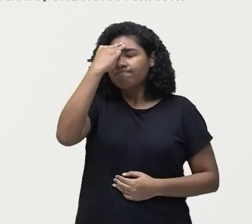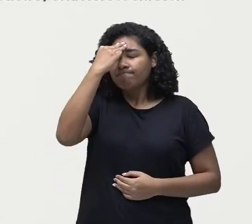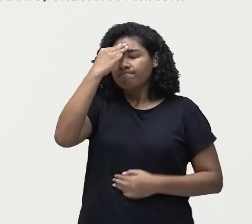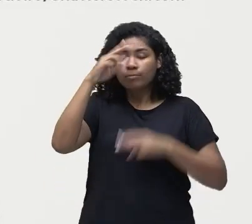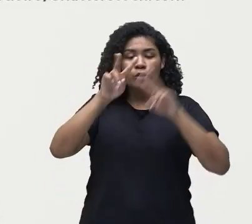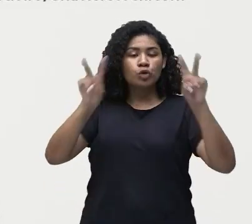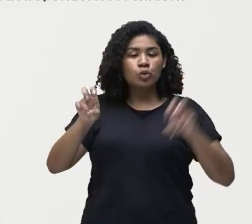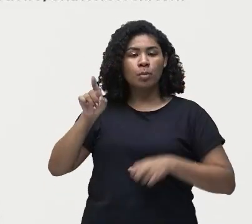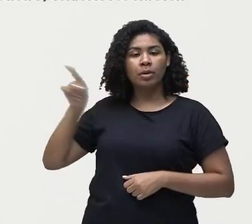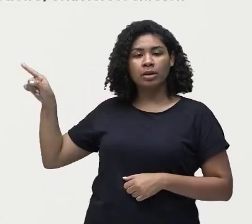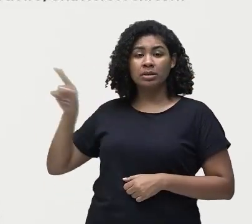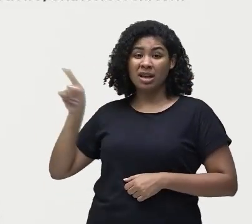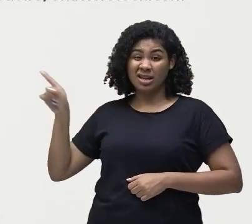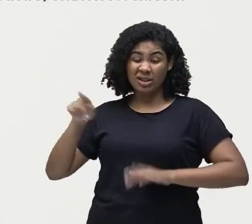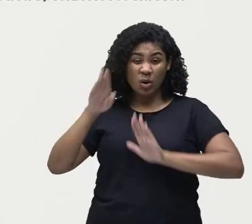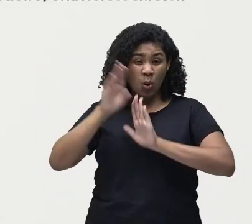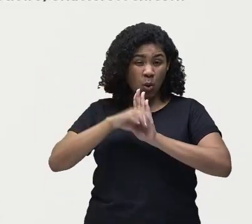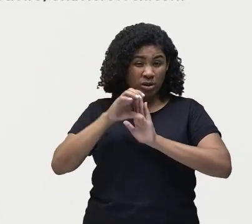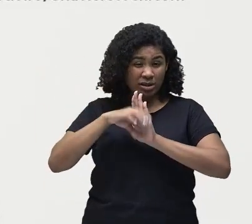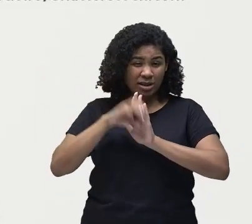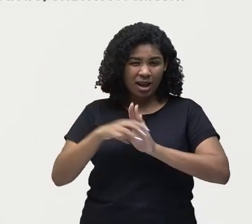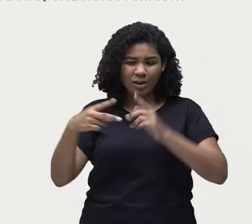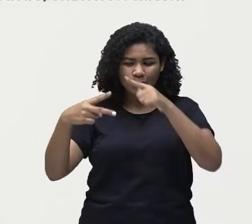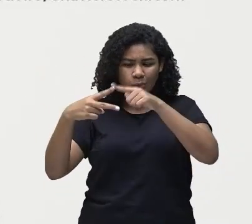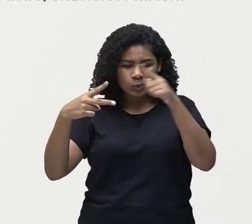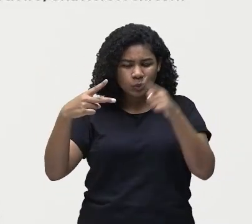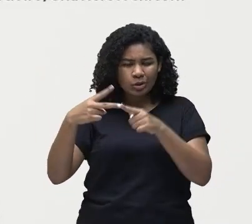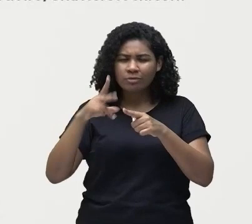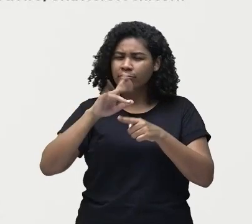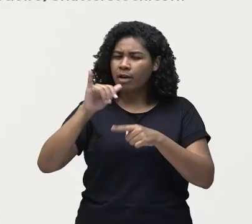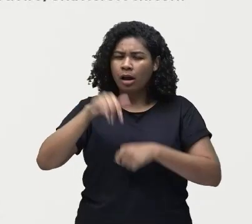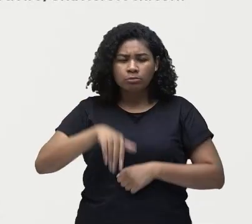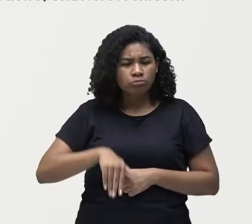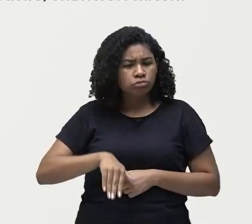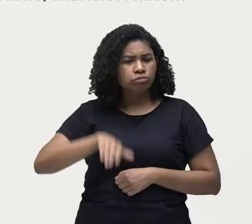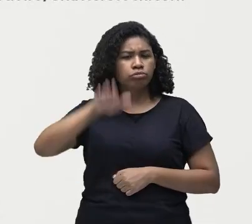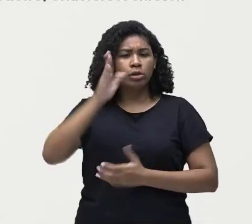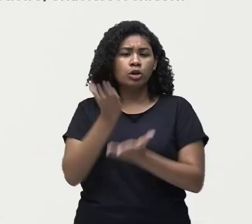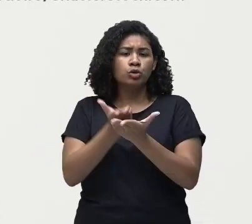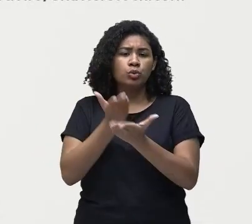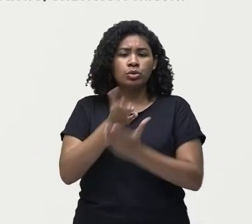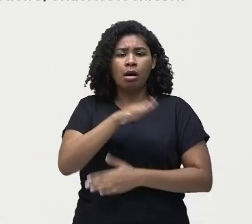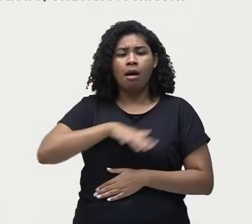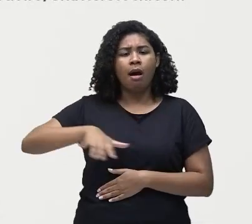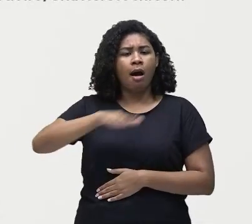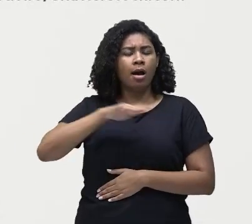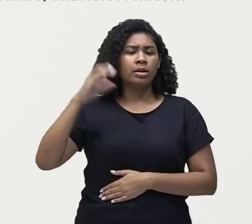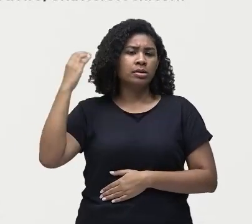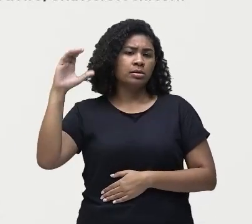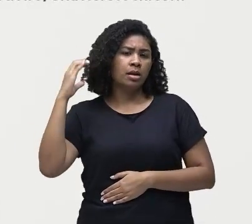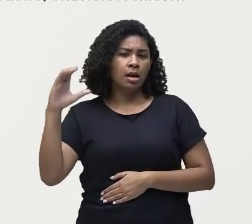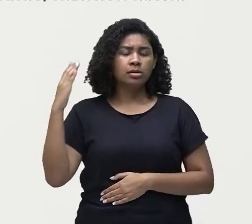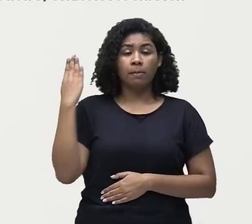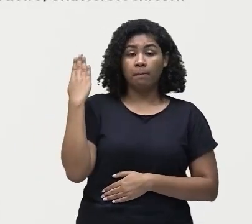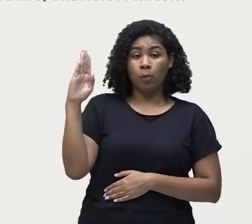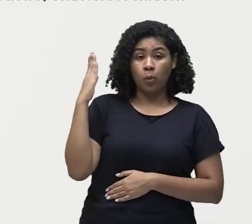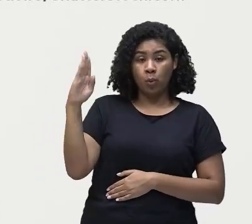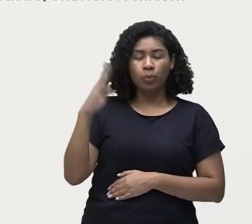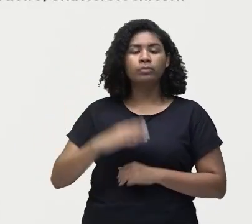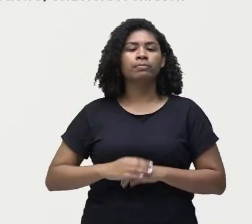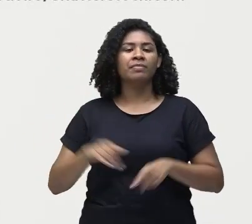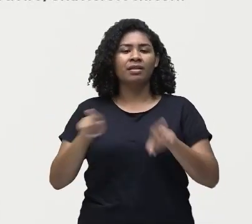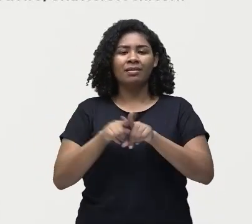porque esse conceito vai acompanhar vocês por todo o estudo de ciências e biologia. Até o